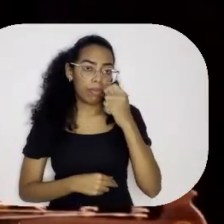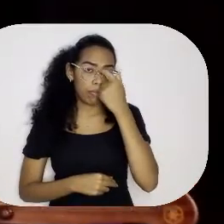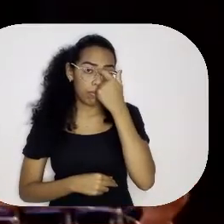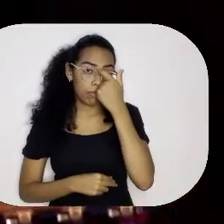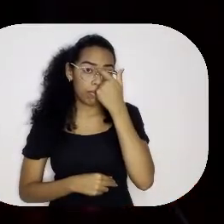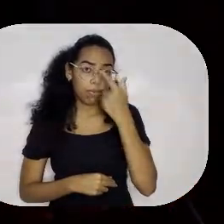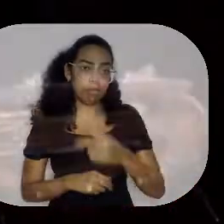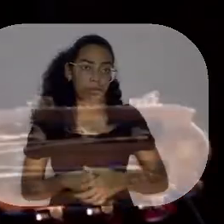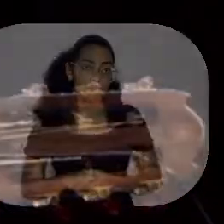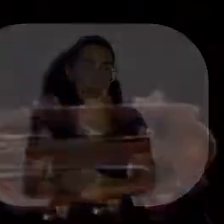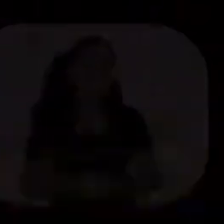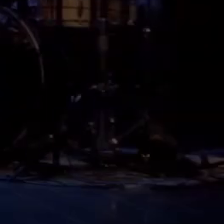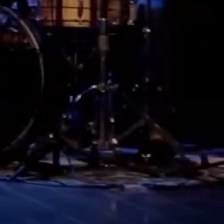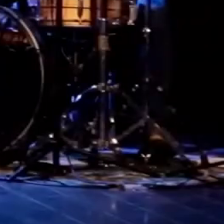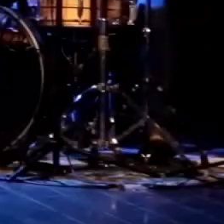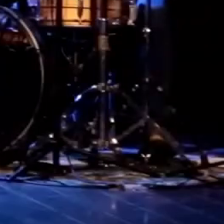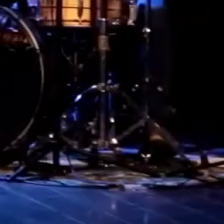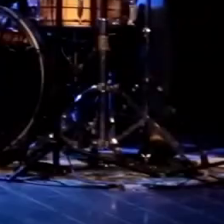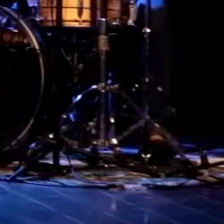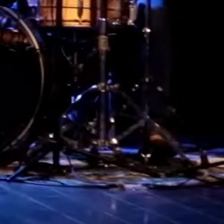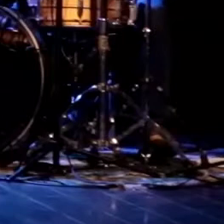E homenageei aos encantados.